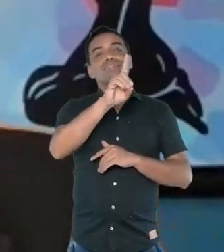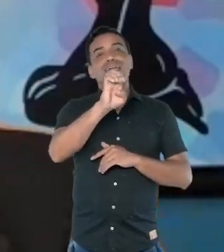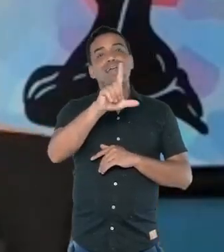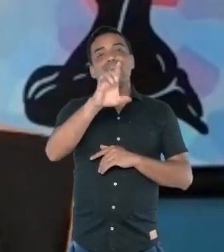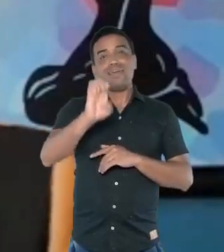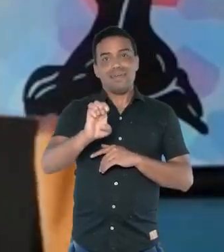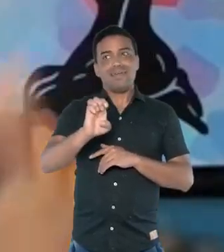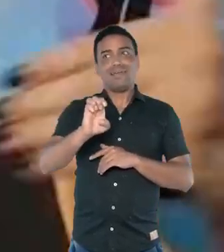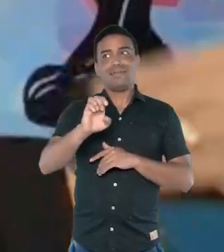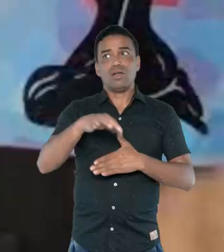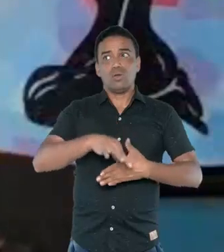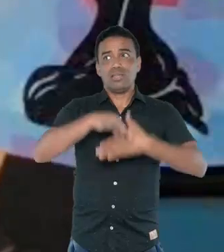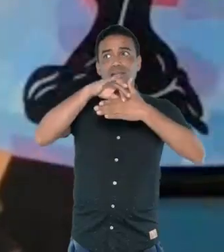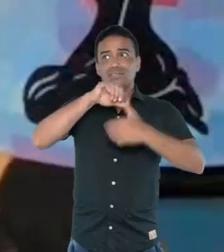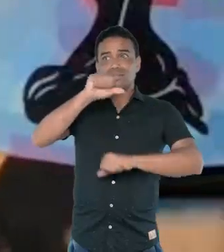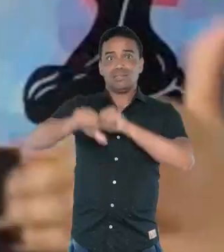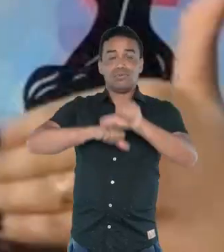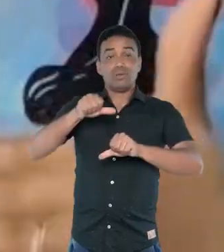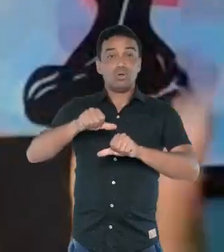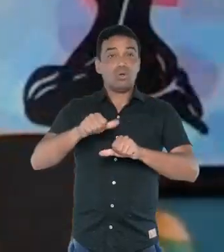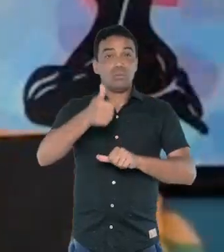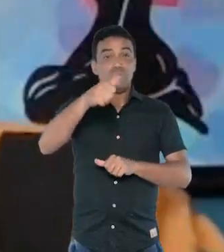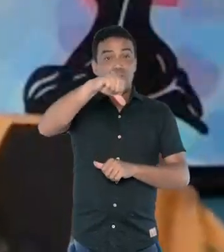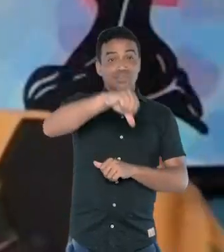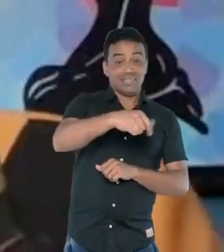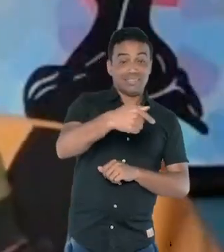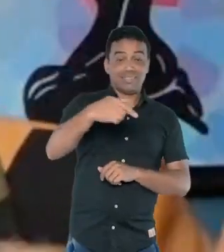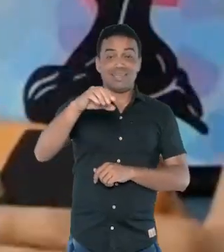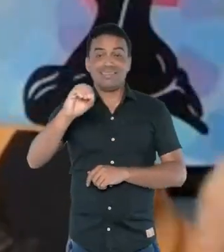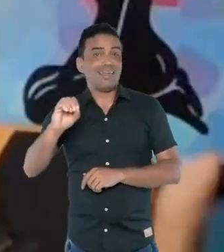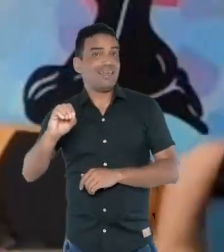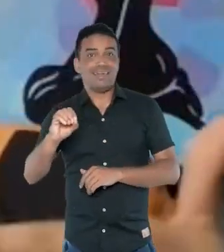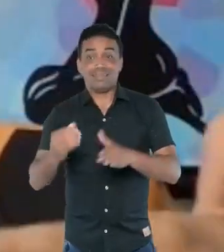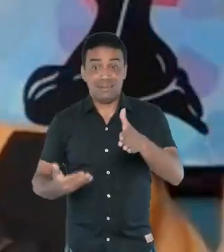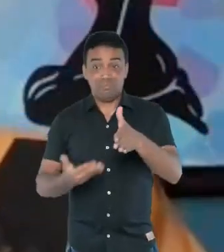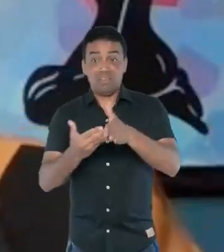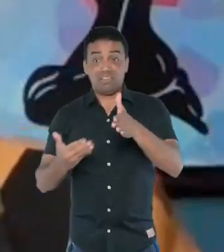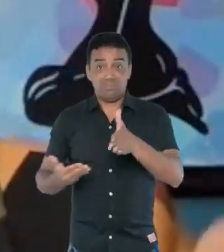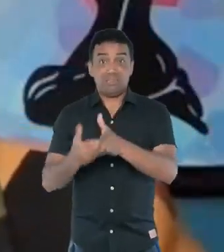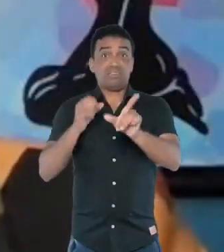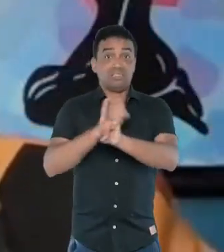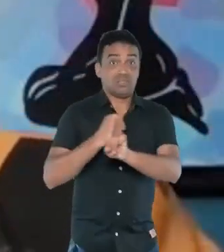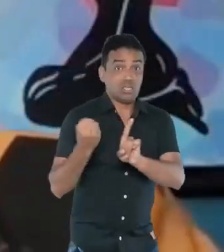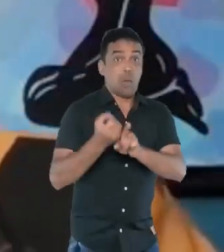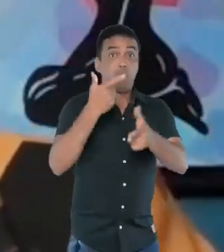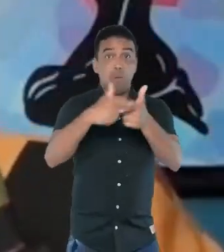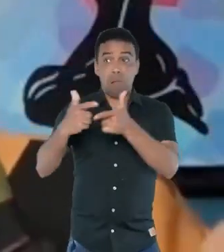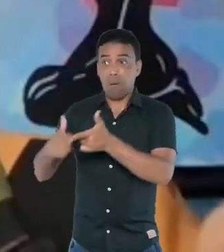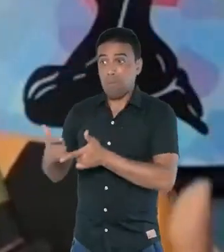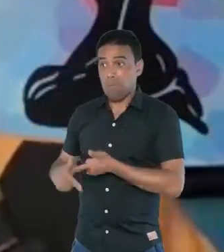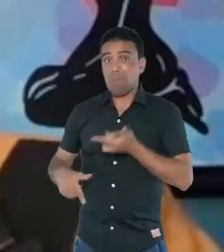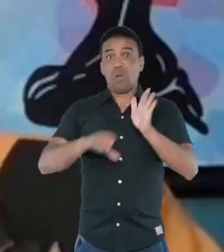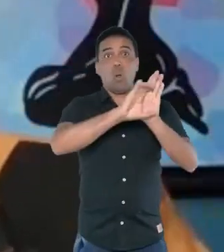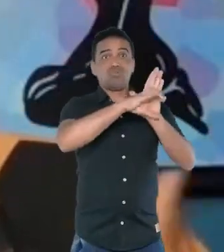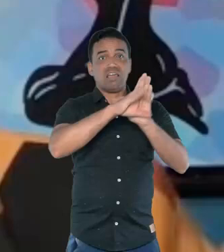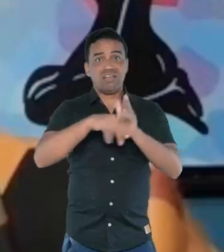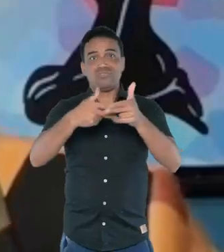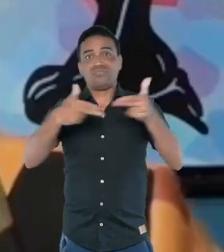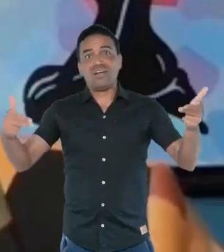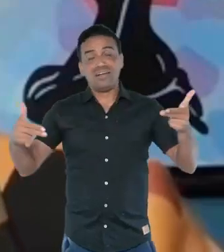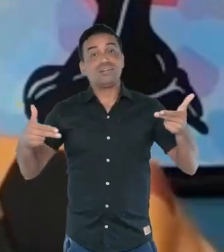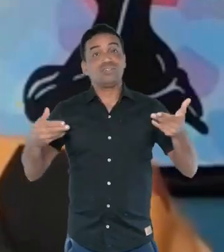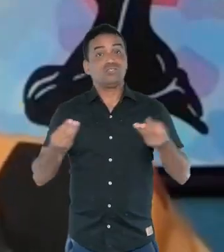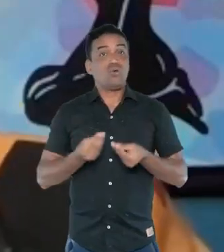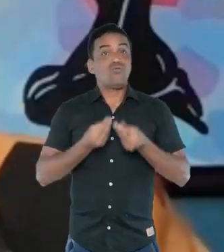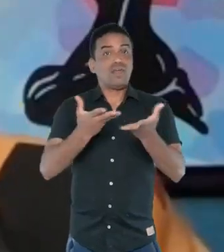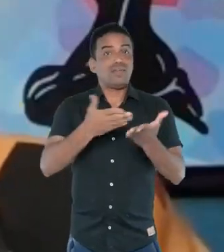liderança transformadora que na década de 70 rompe uma série de barreiras e de conceitos e que traz para